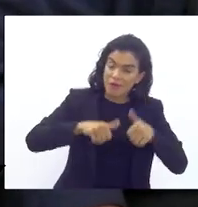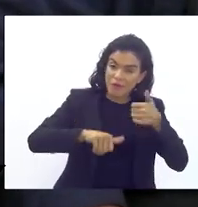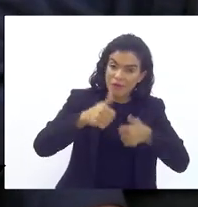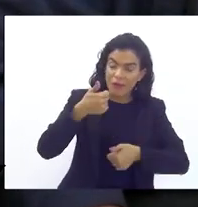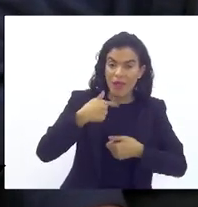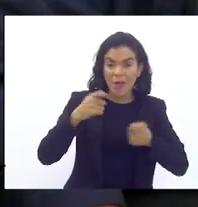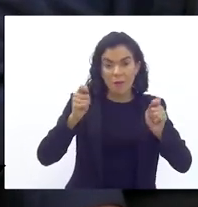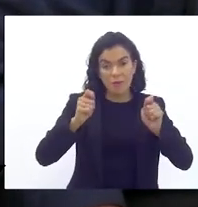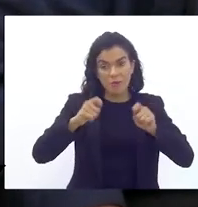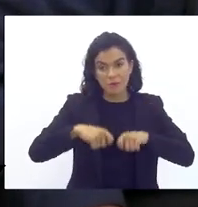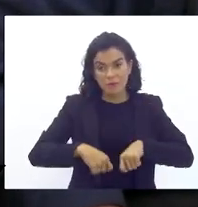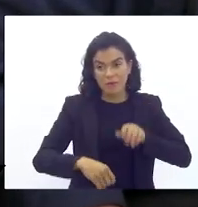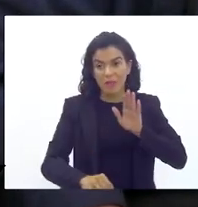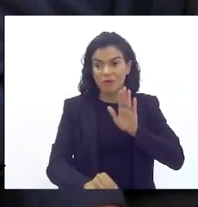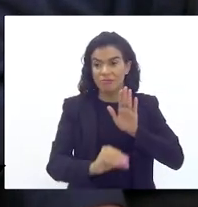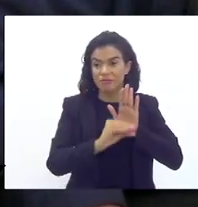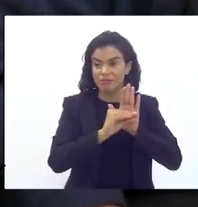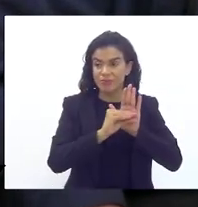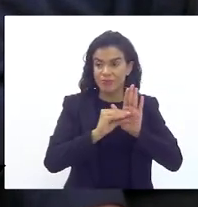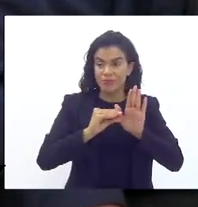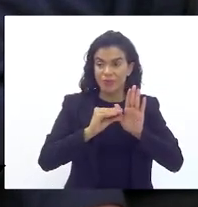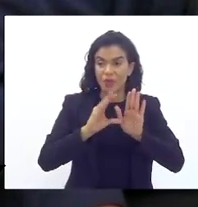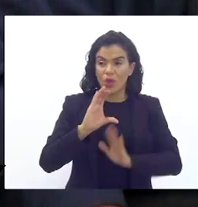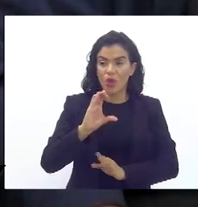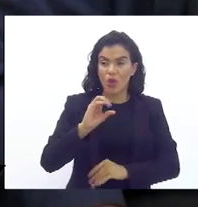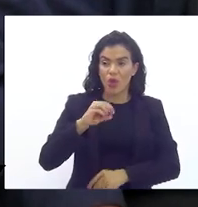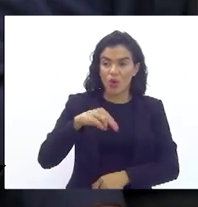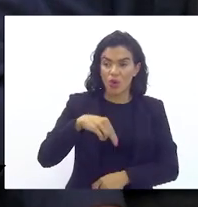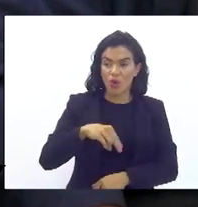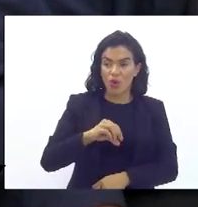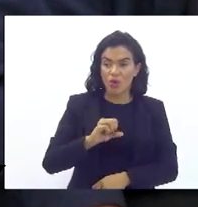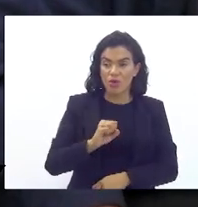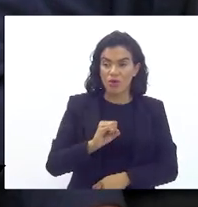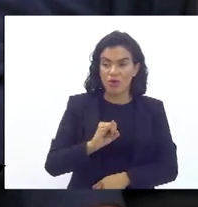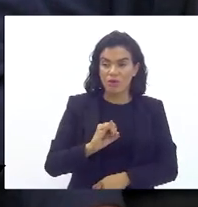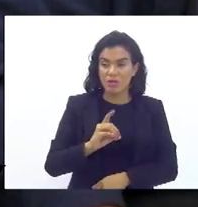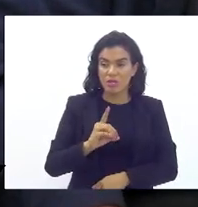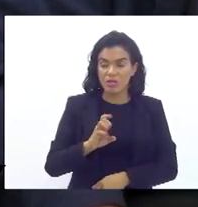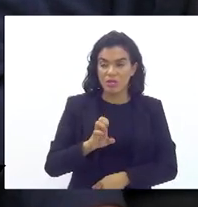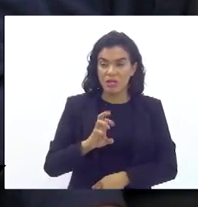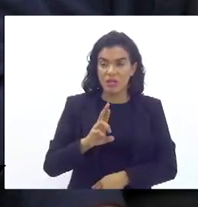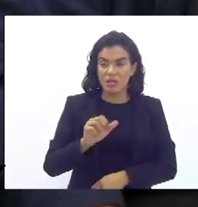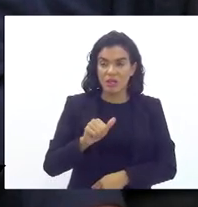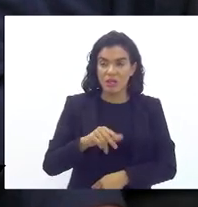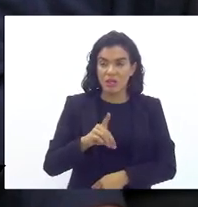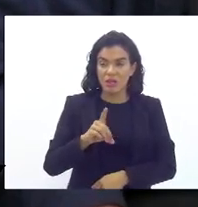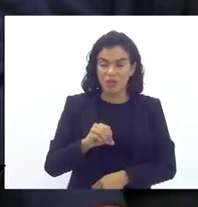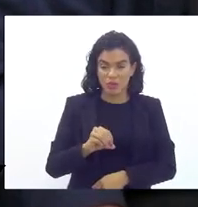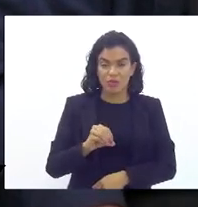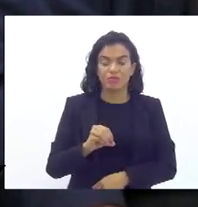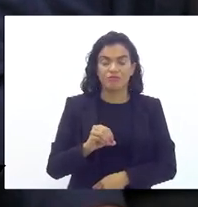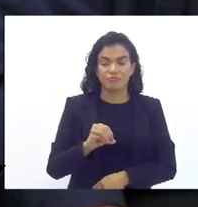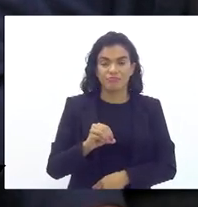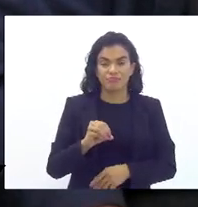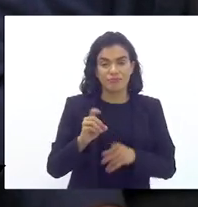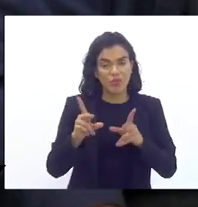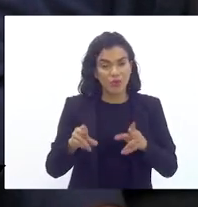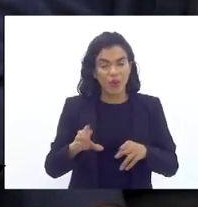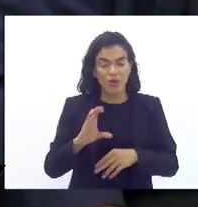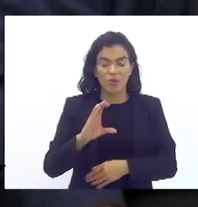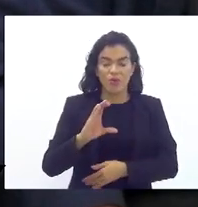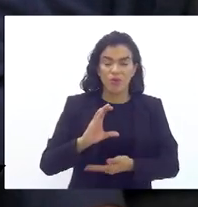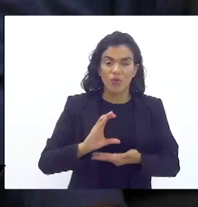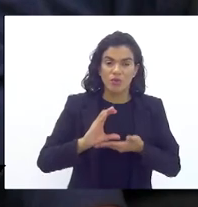de botar um considerando do tipo que CNJ fechou dizendo